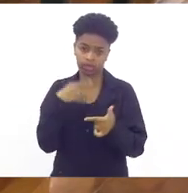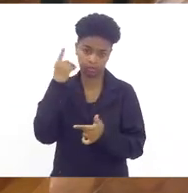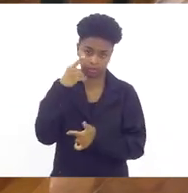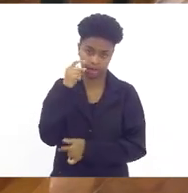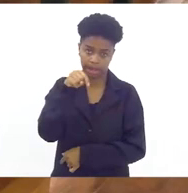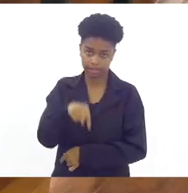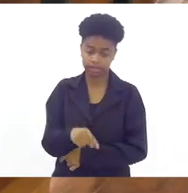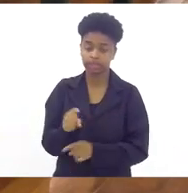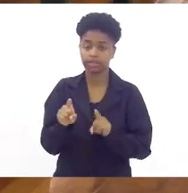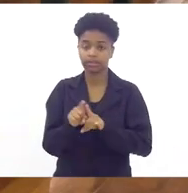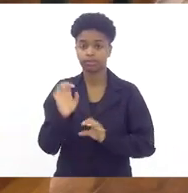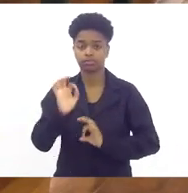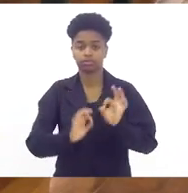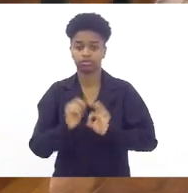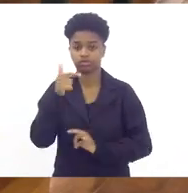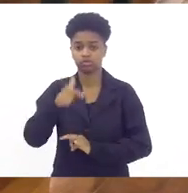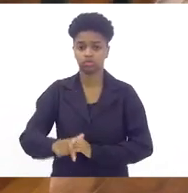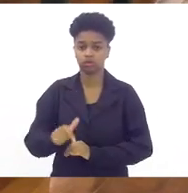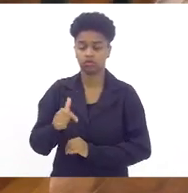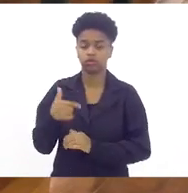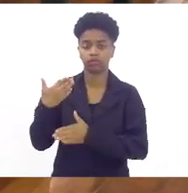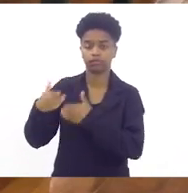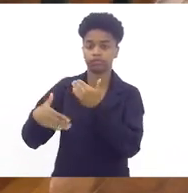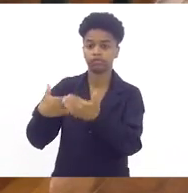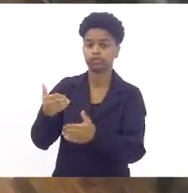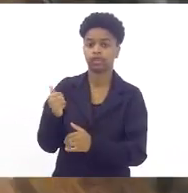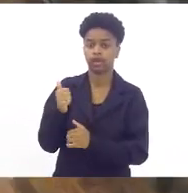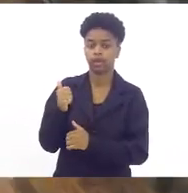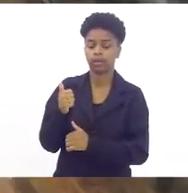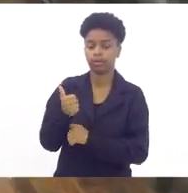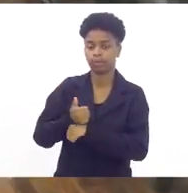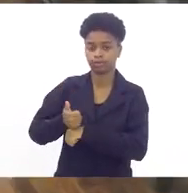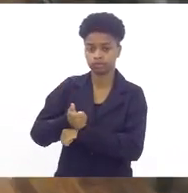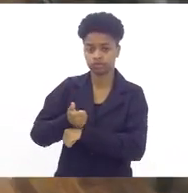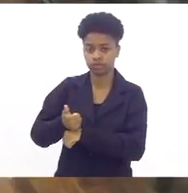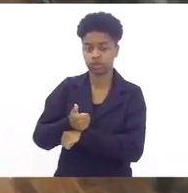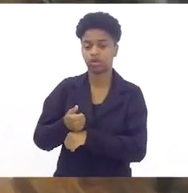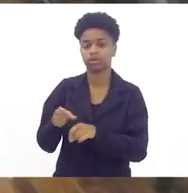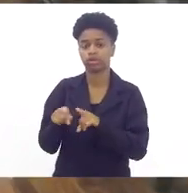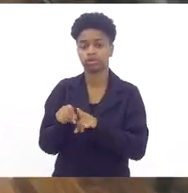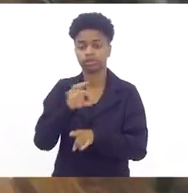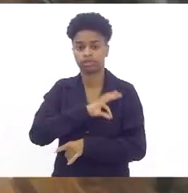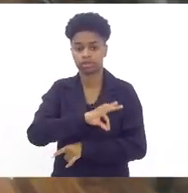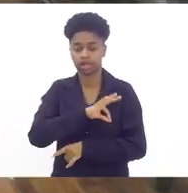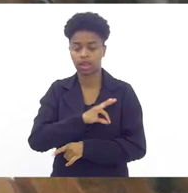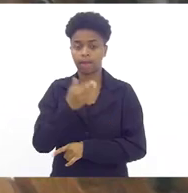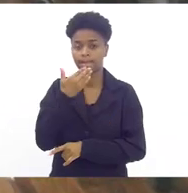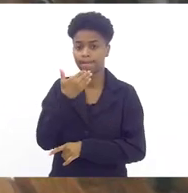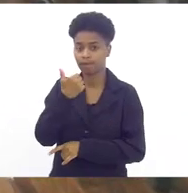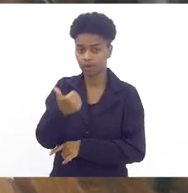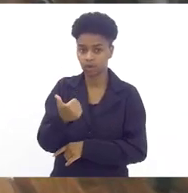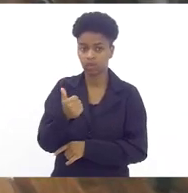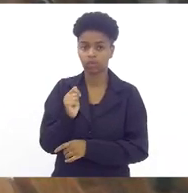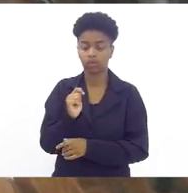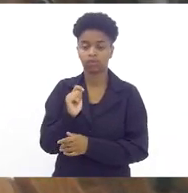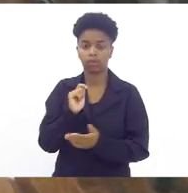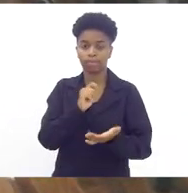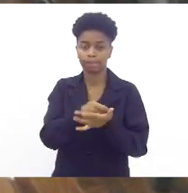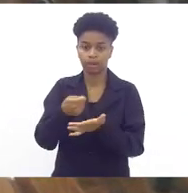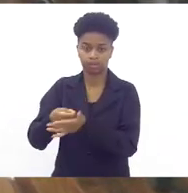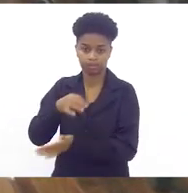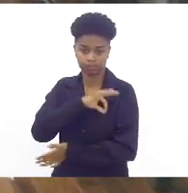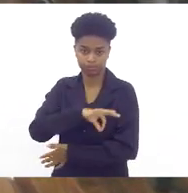a reestruturação do plano de cargos e salários que melhora a atribuição dos profissionais de educação